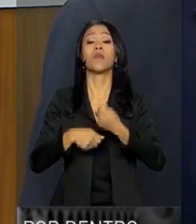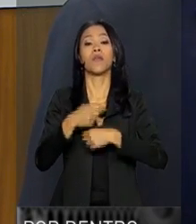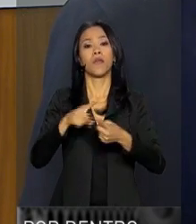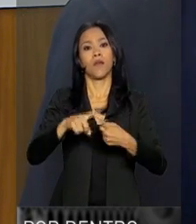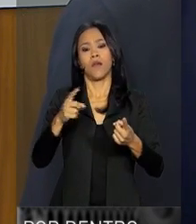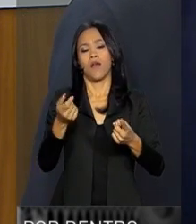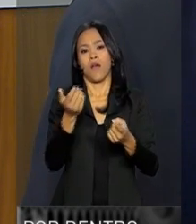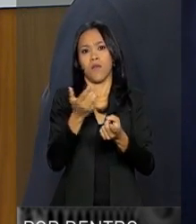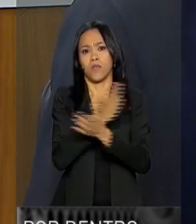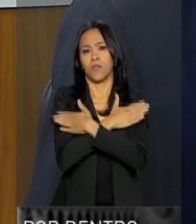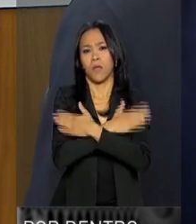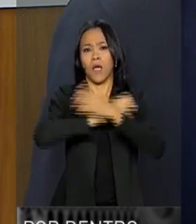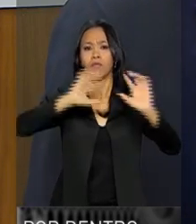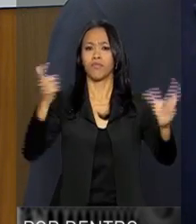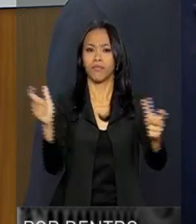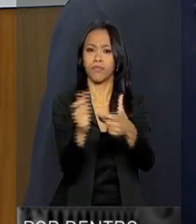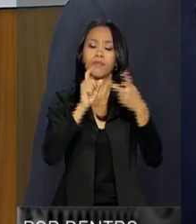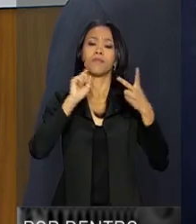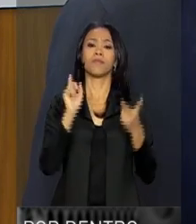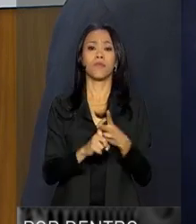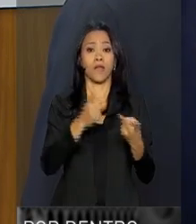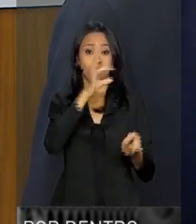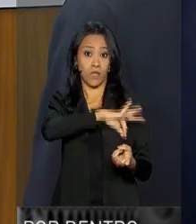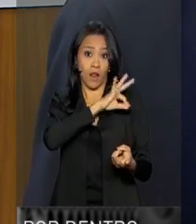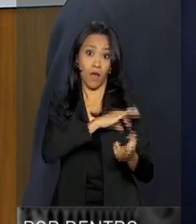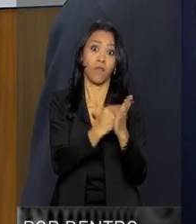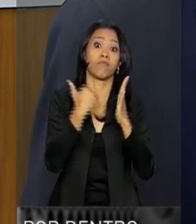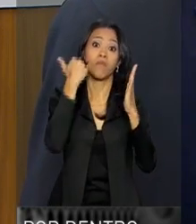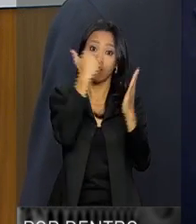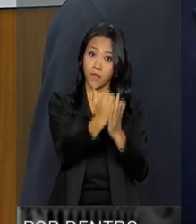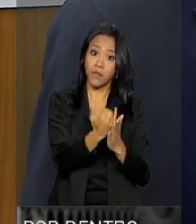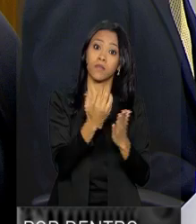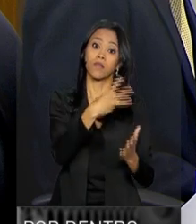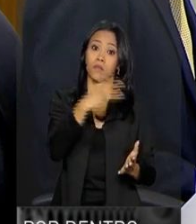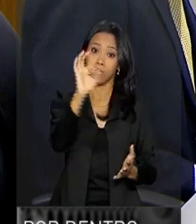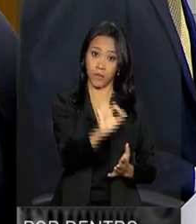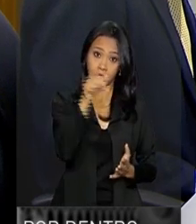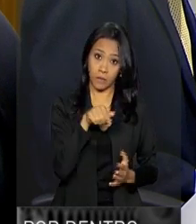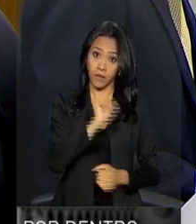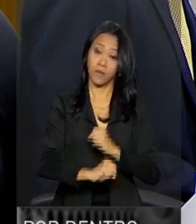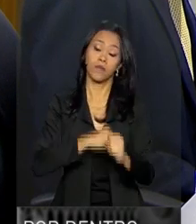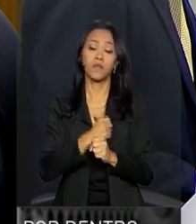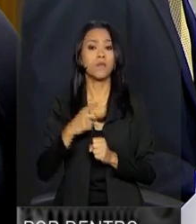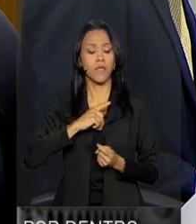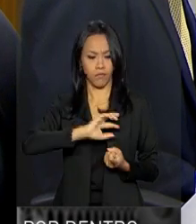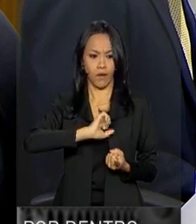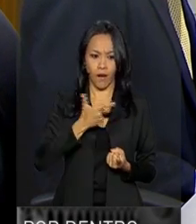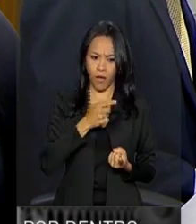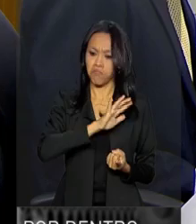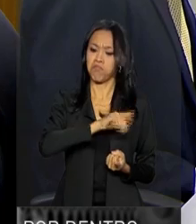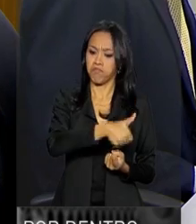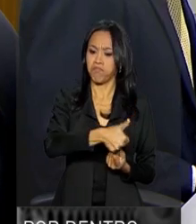renda a renda aumentar em torno de 3% este ano então há um processo claro muito evidentes de recuperação da economia